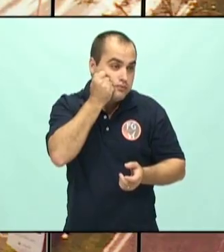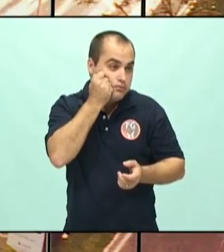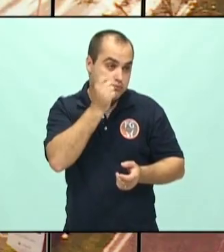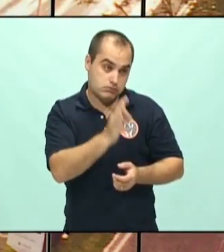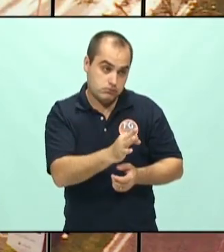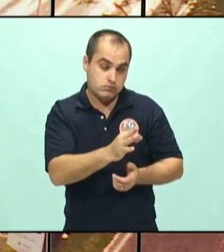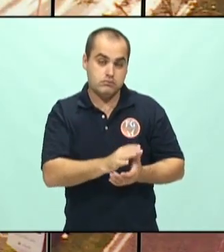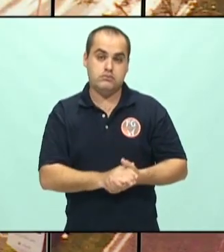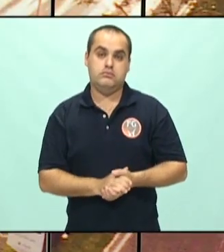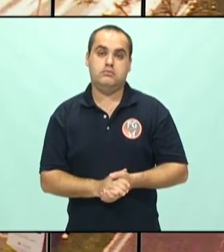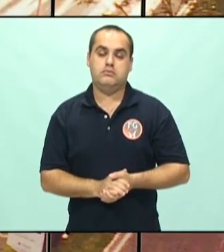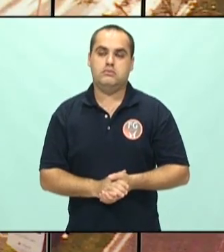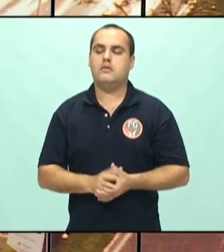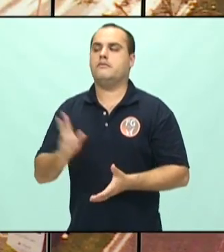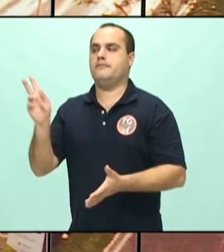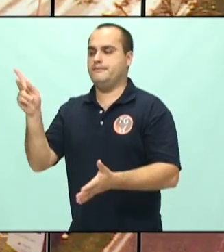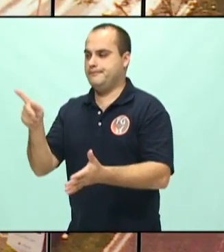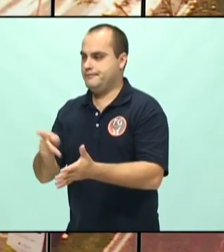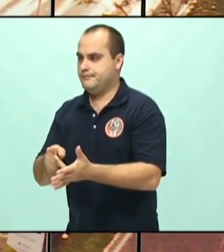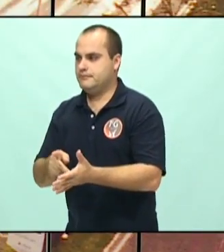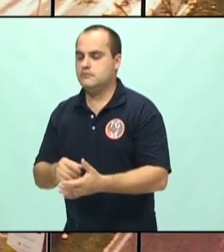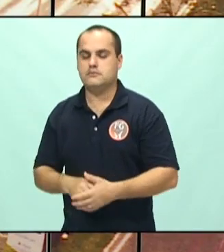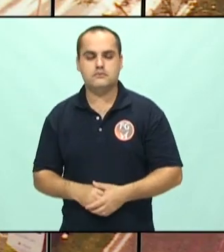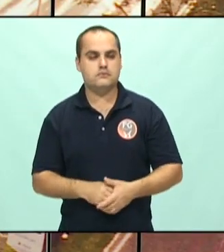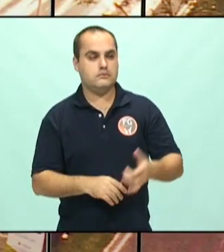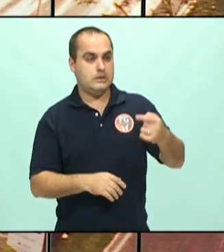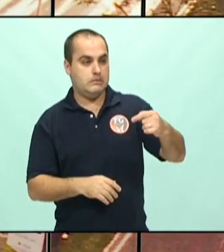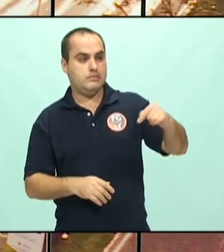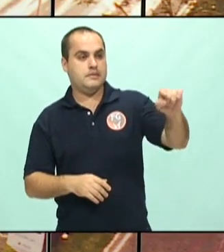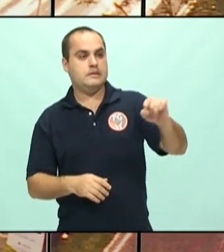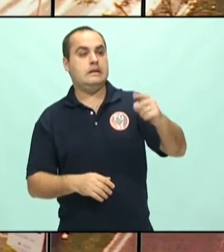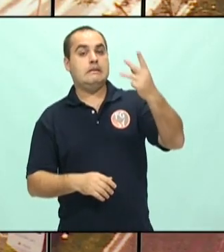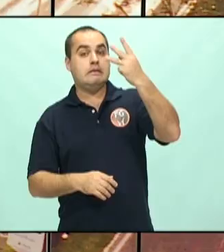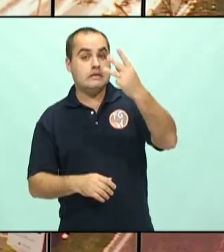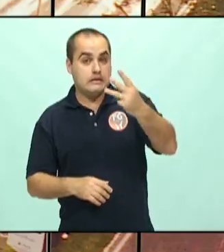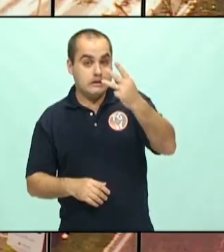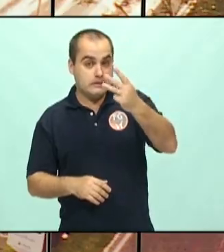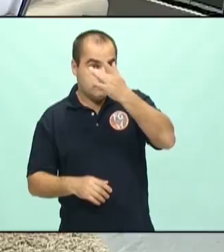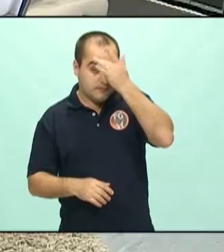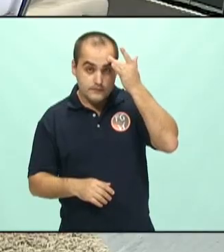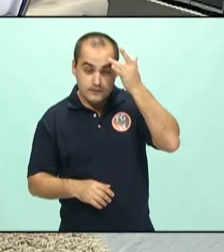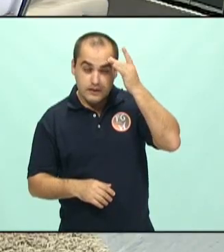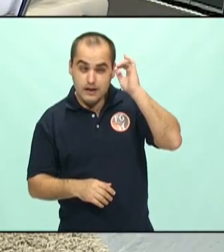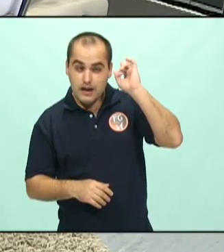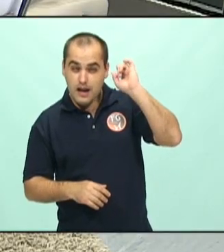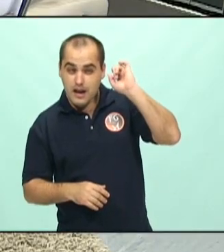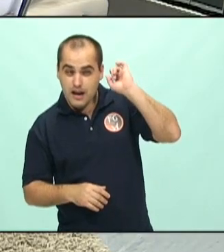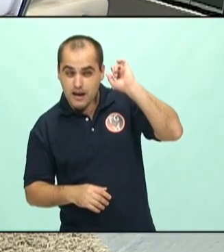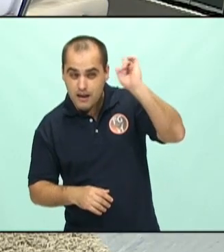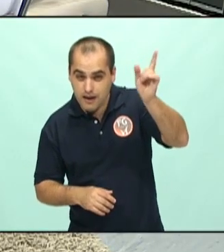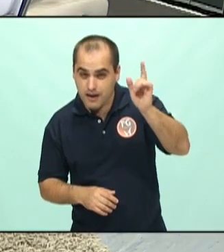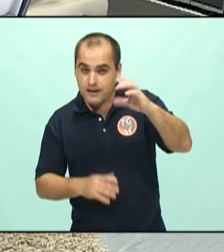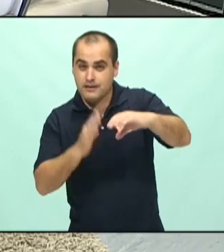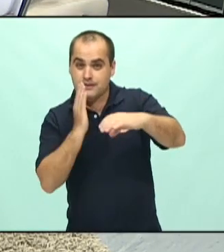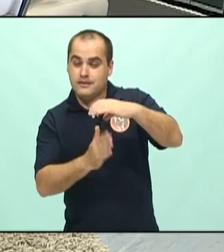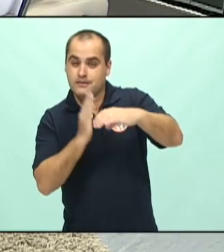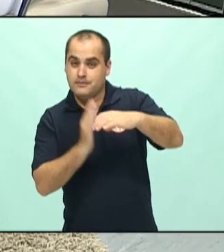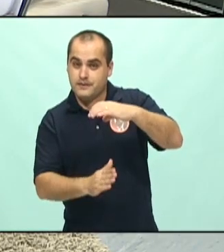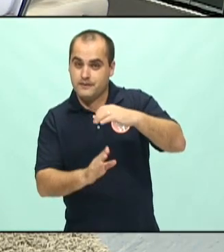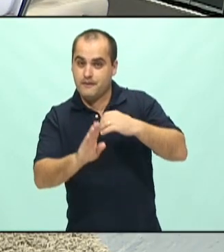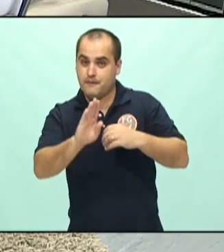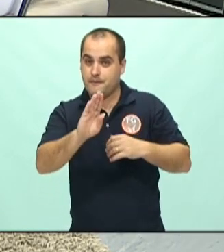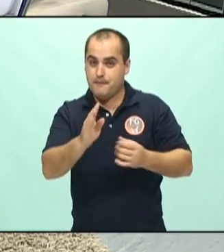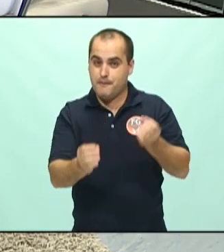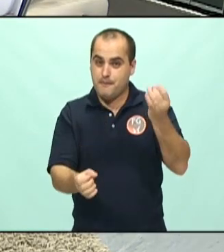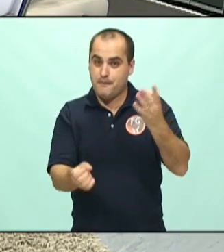levar três cidadãos né no fundo da itaipava no brilhante